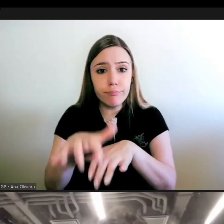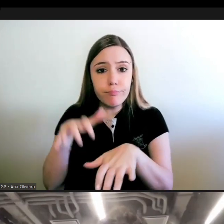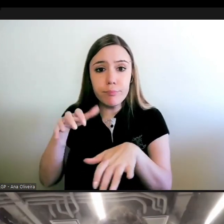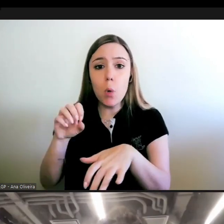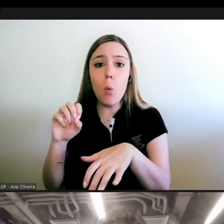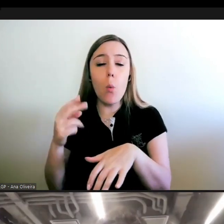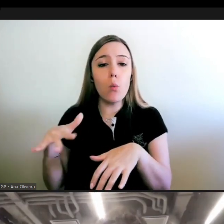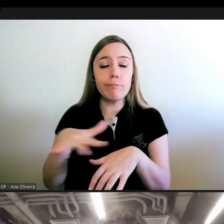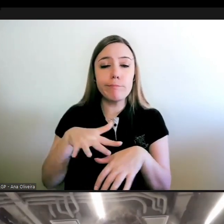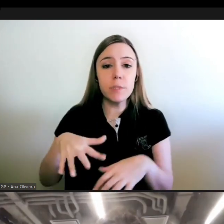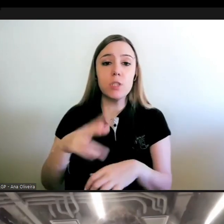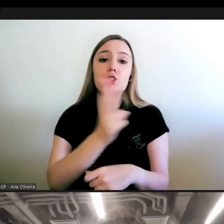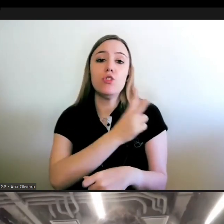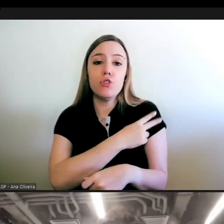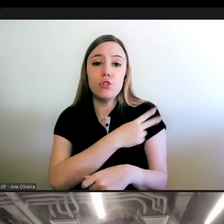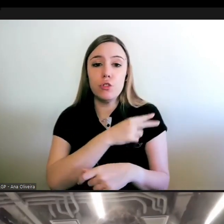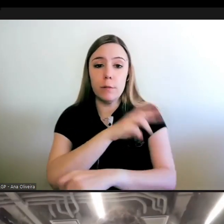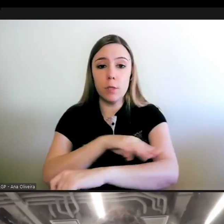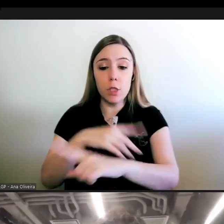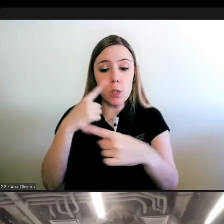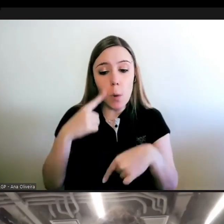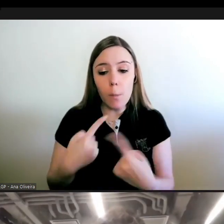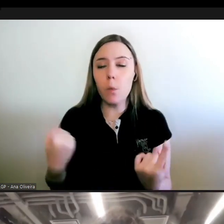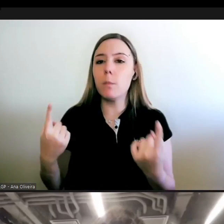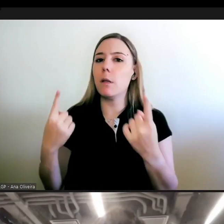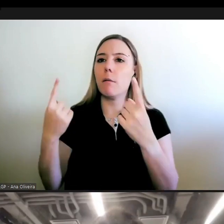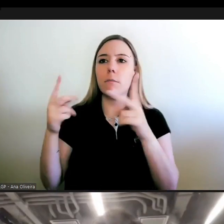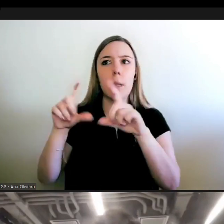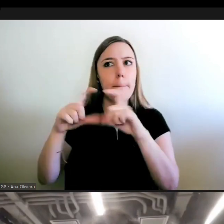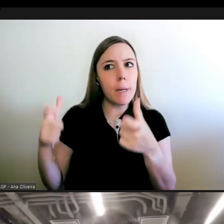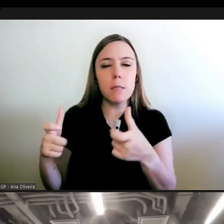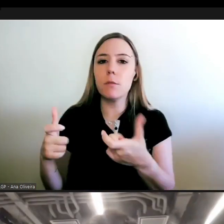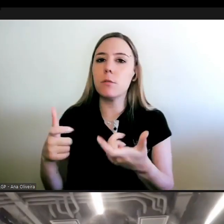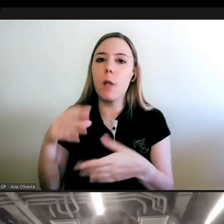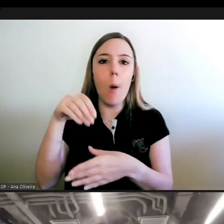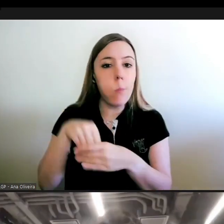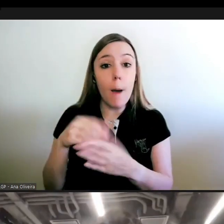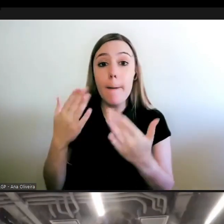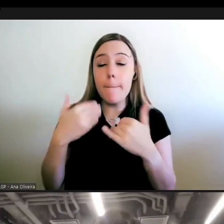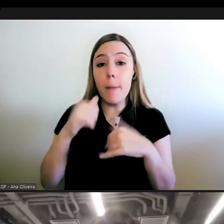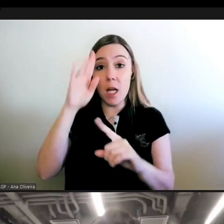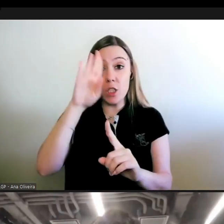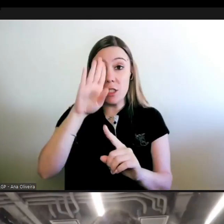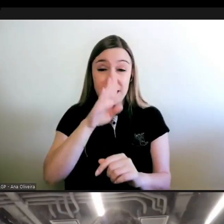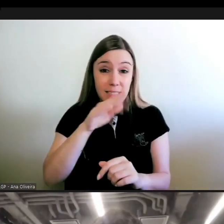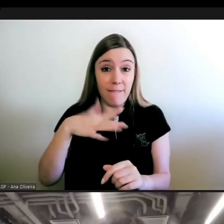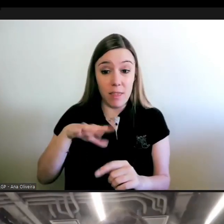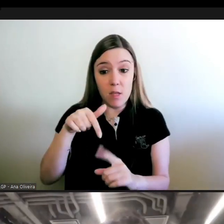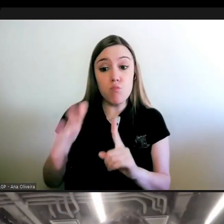na administração pública, nas empresas, etc. Mas para isto é fundamental que nós desenvolvamos aqui uma